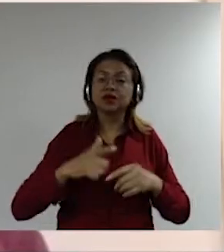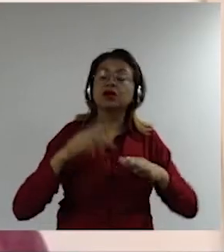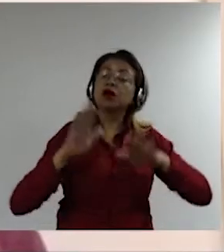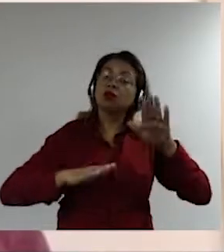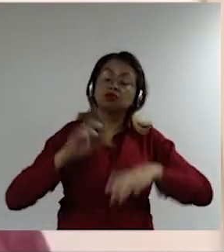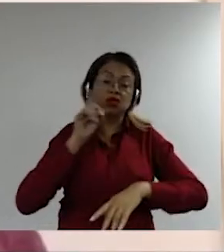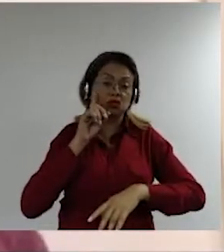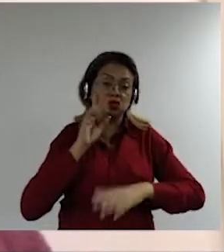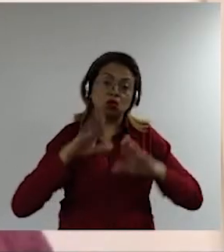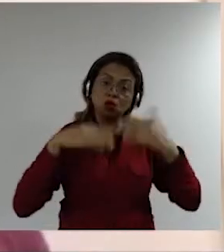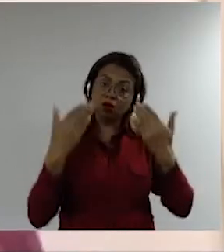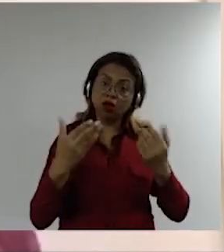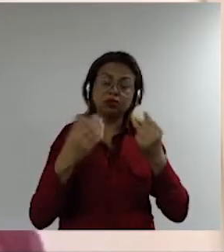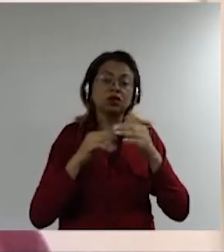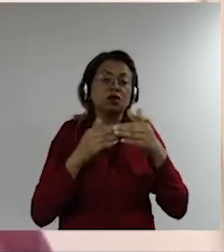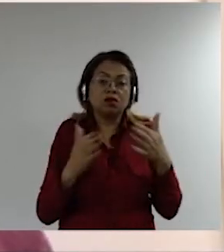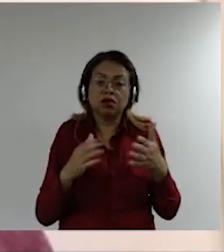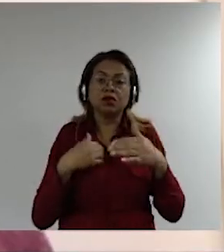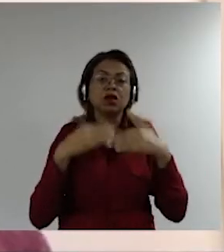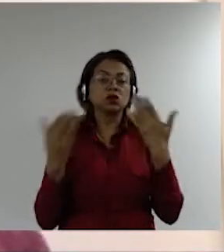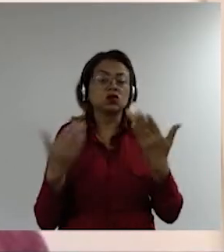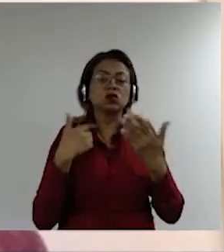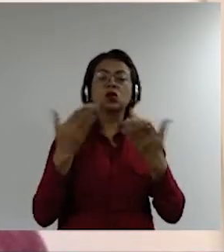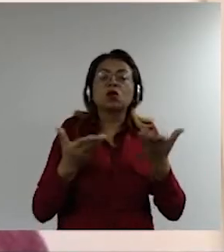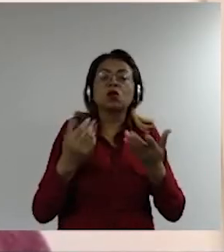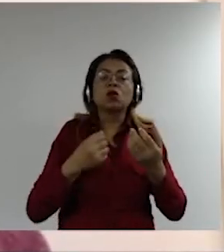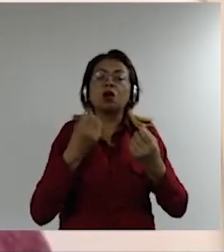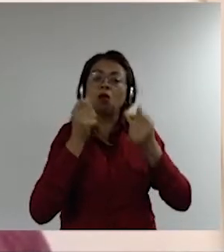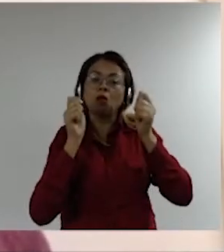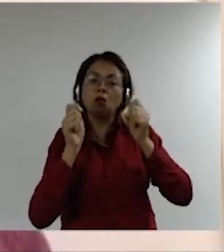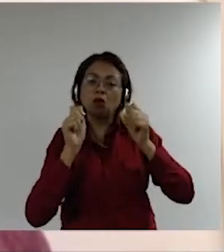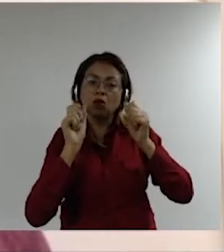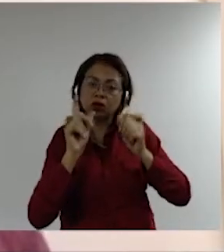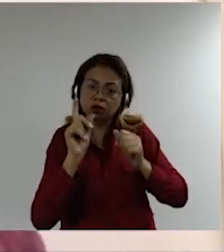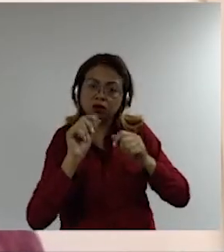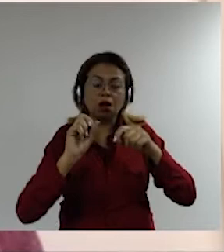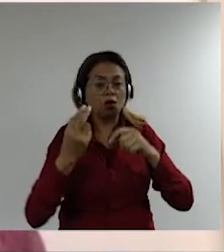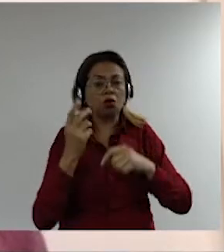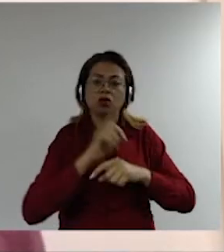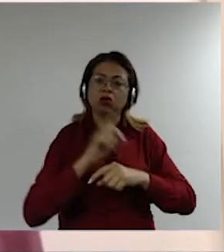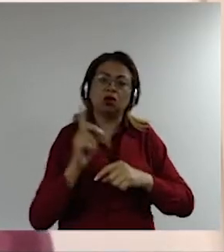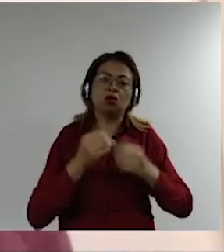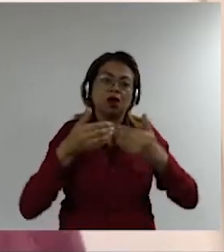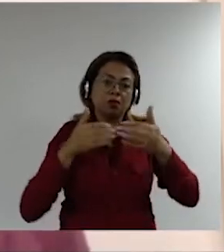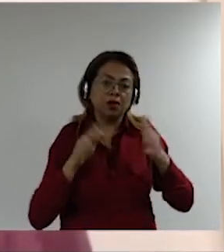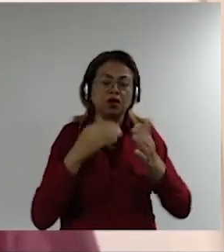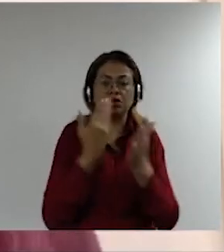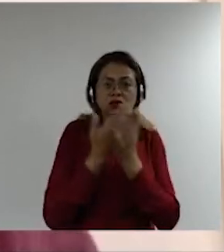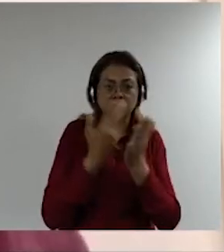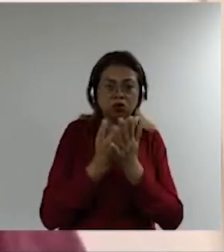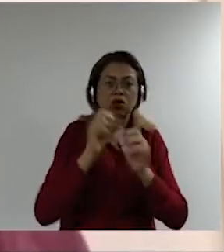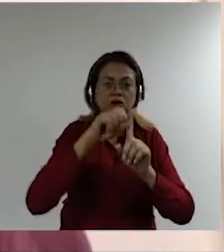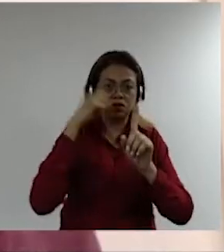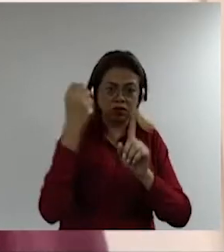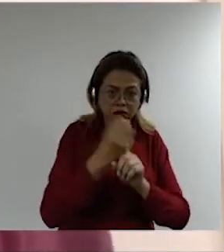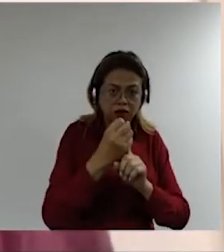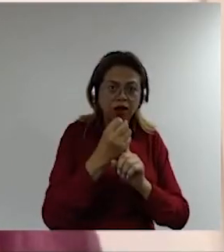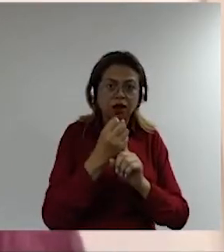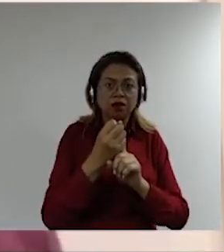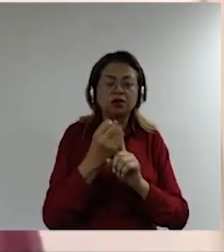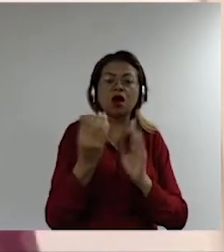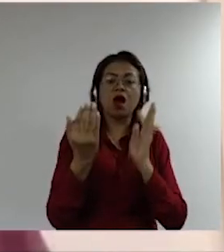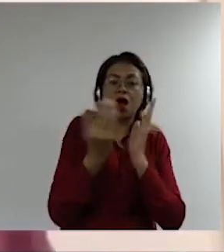dia. Hoje se debate sobre a conveniência, os prós e os contras. A sociedade consegue se organizar, abrir e fechar